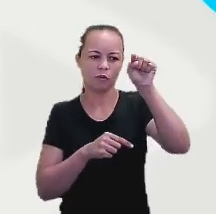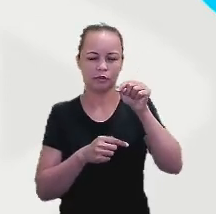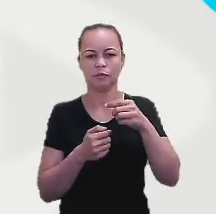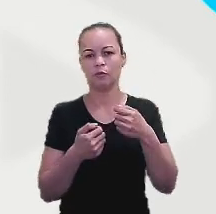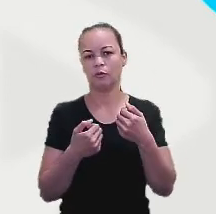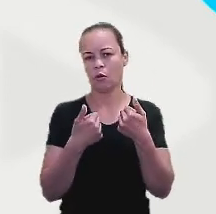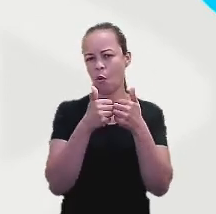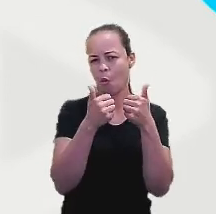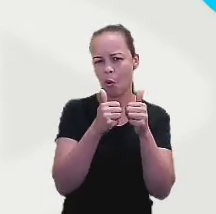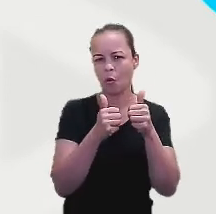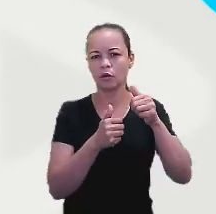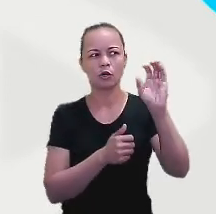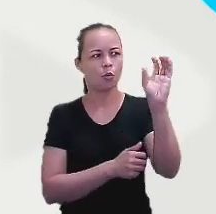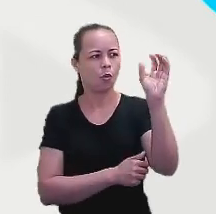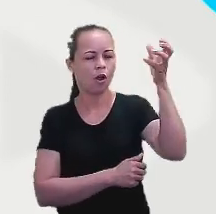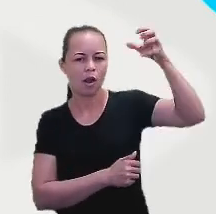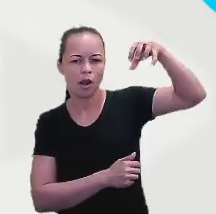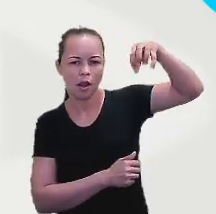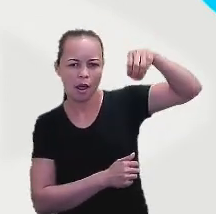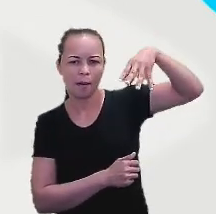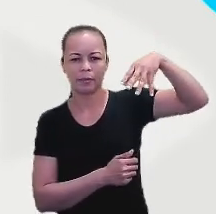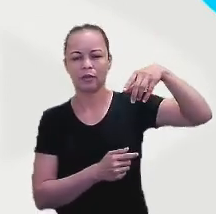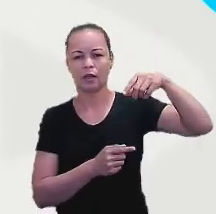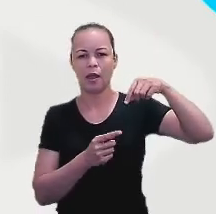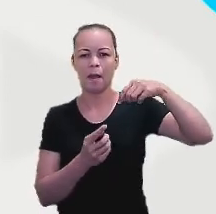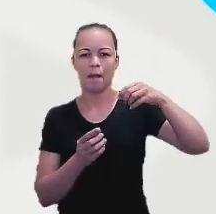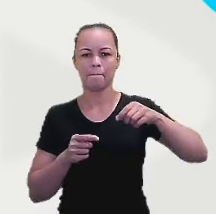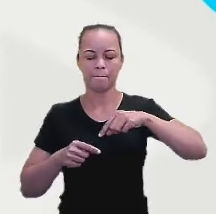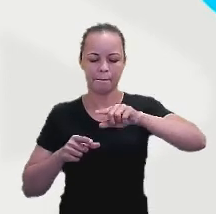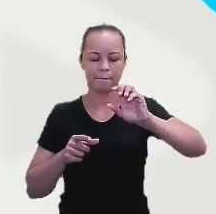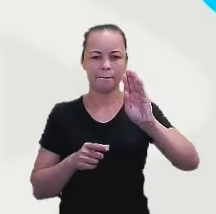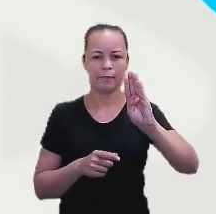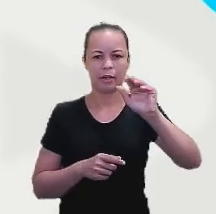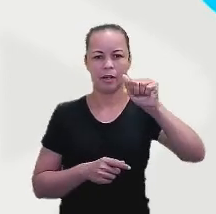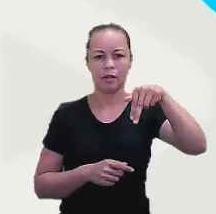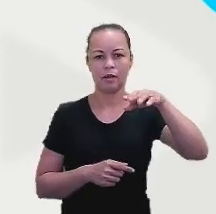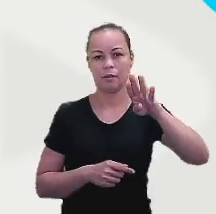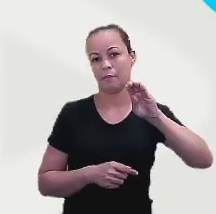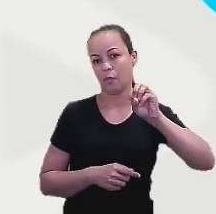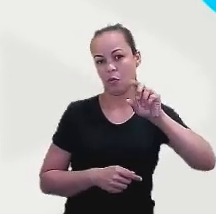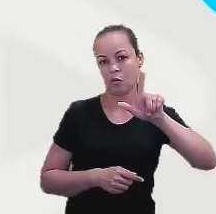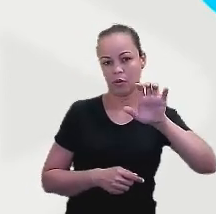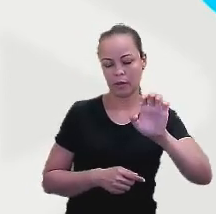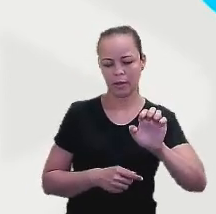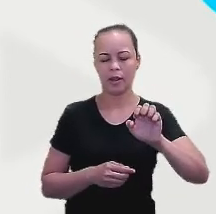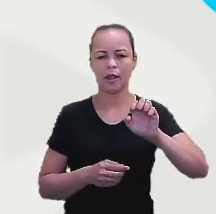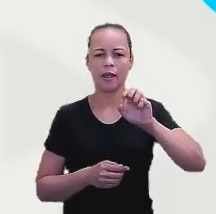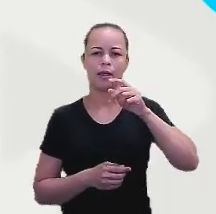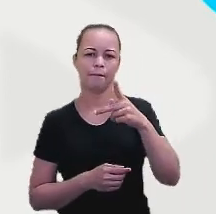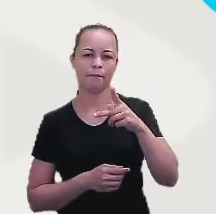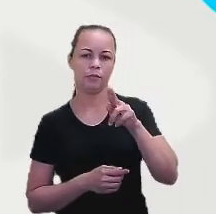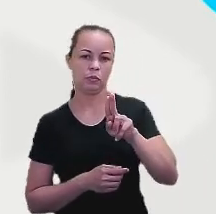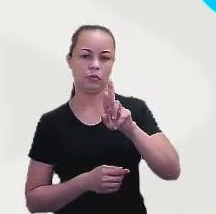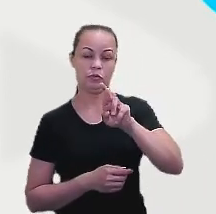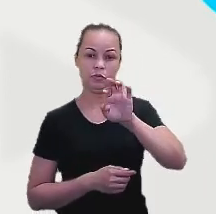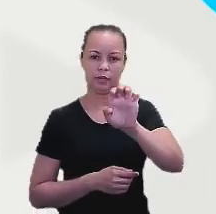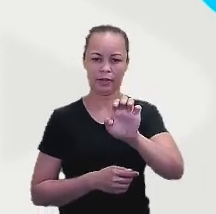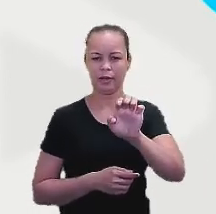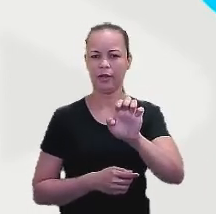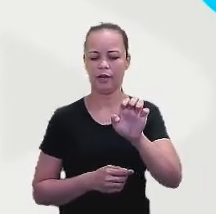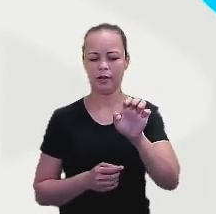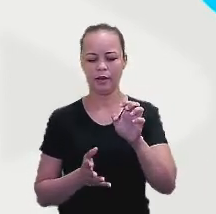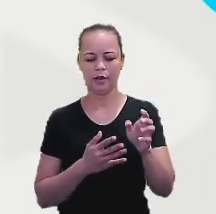ônibus, lâmpada, bambolê, purê, você, gênero. A gente não abre